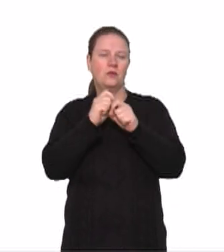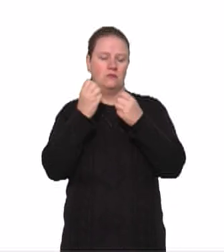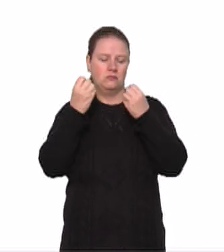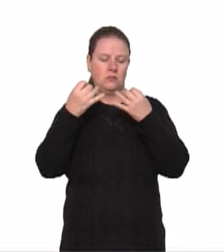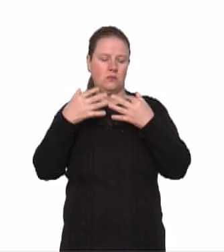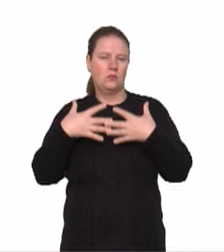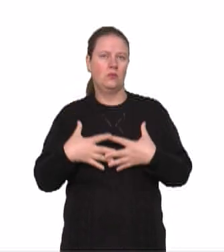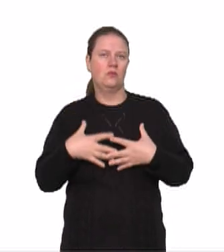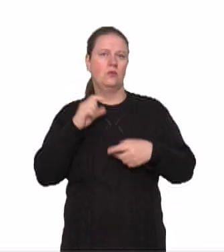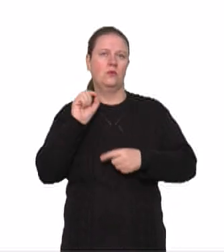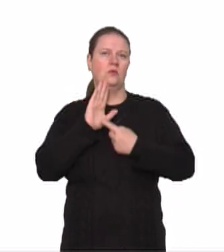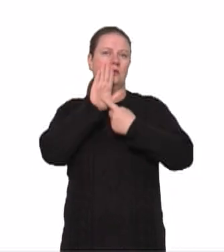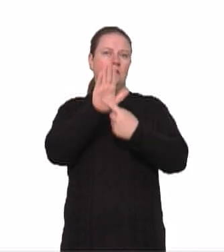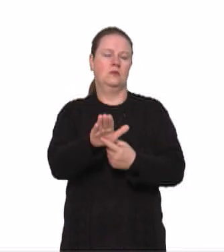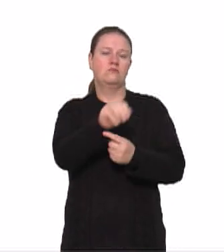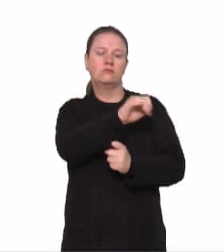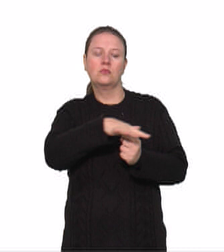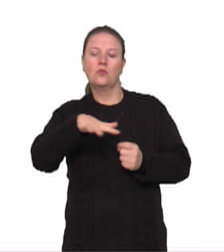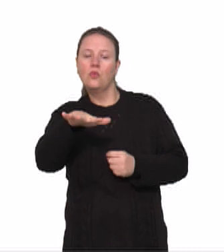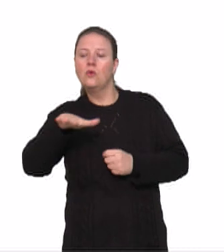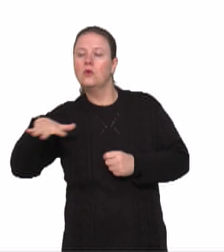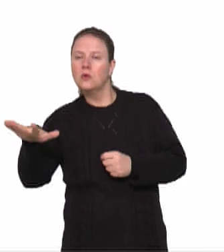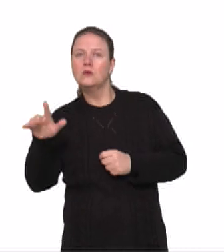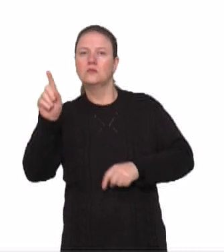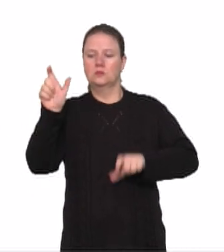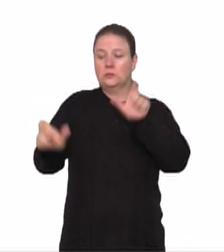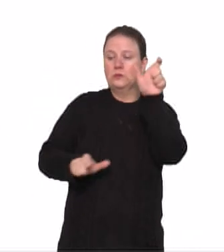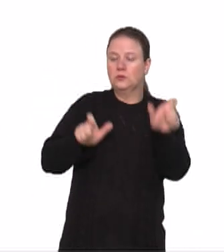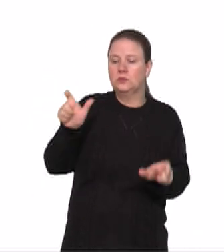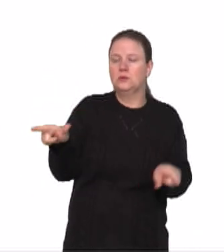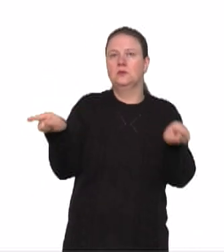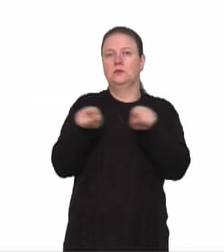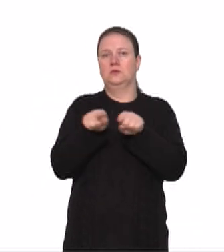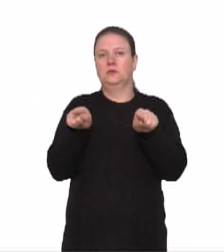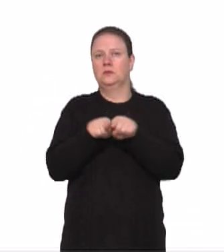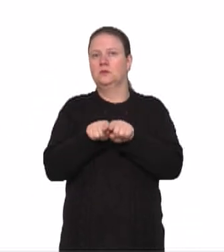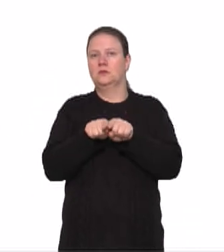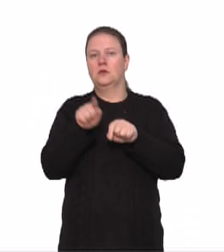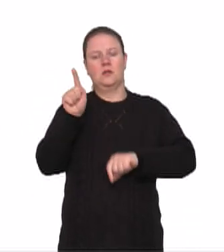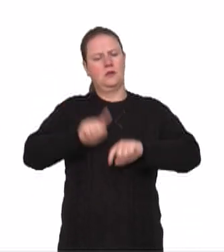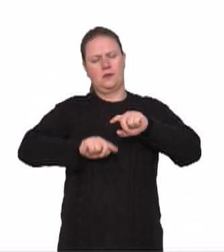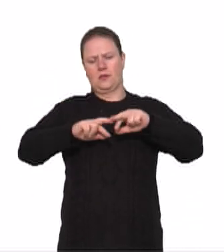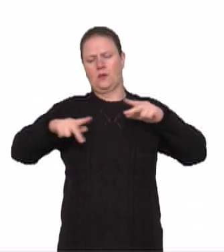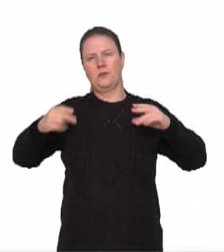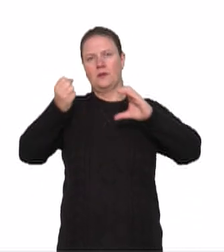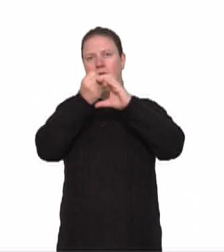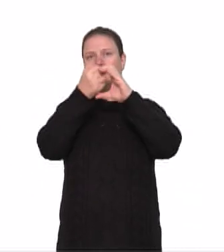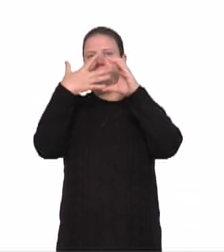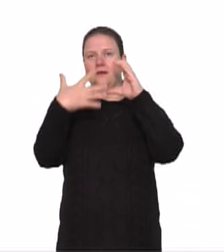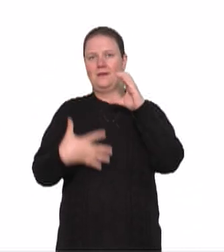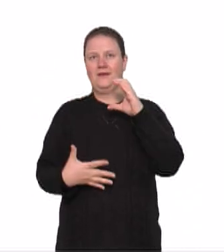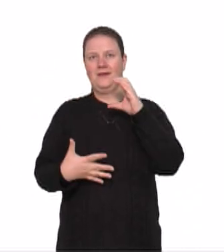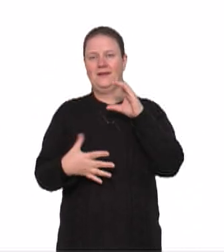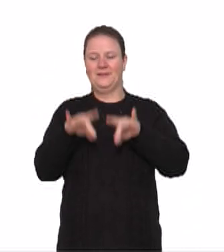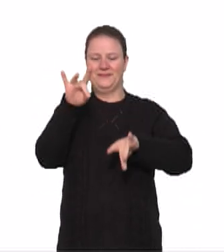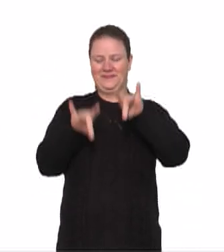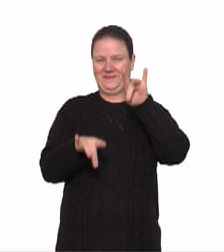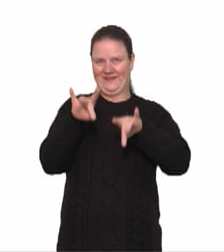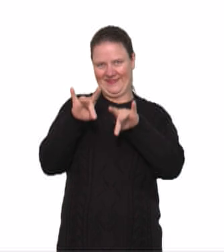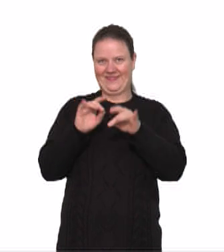direto, indicação das cenas, das rubricas e dos personagens, são algumas características, né, da peça